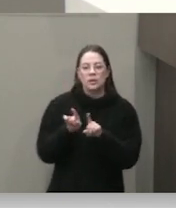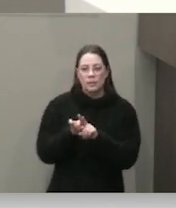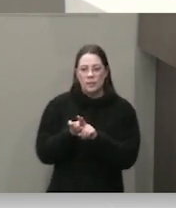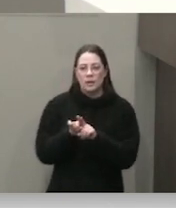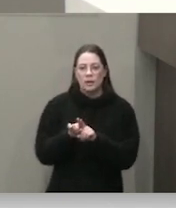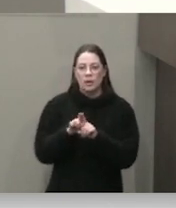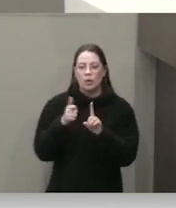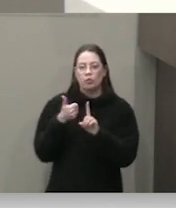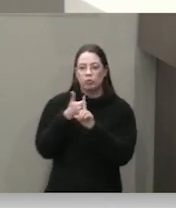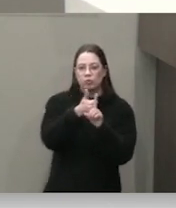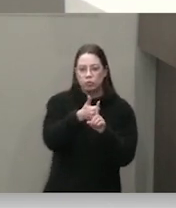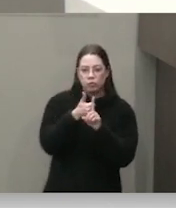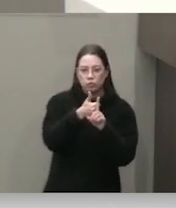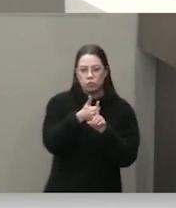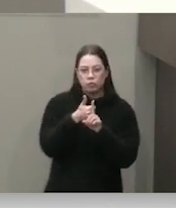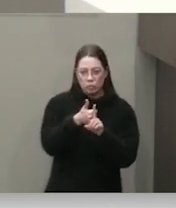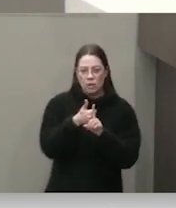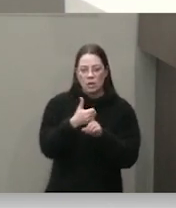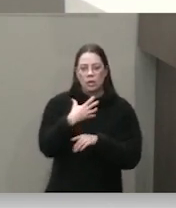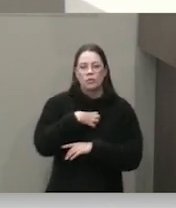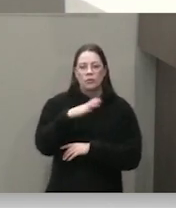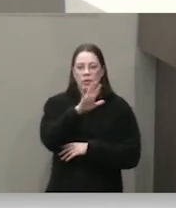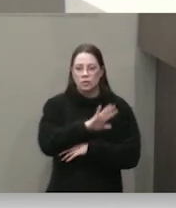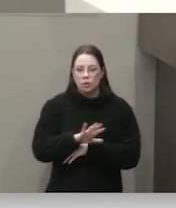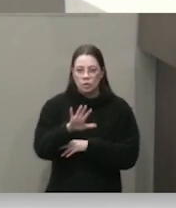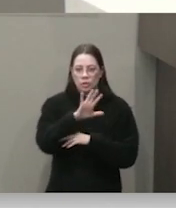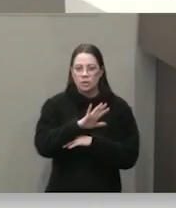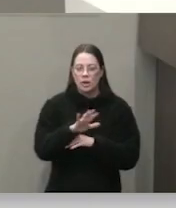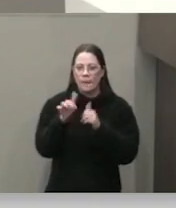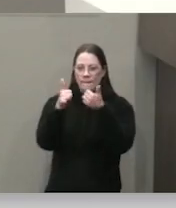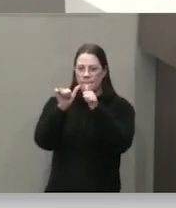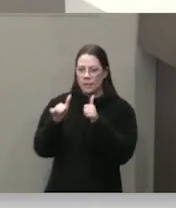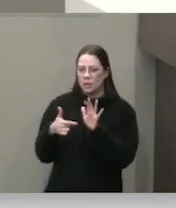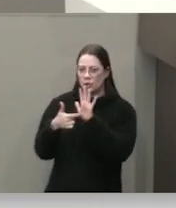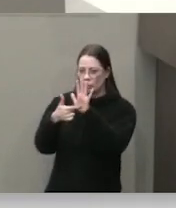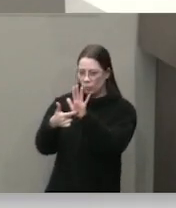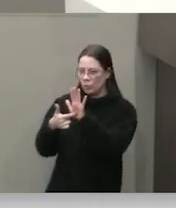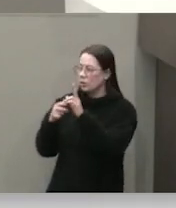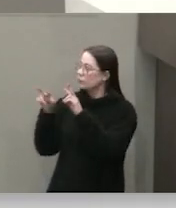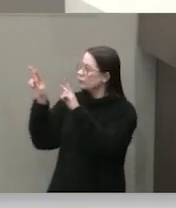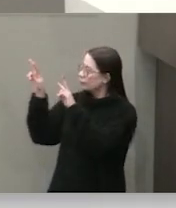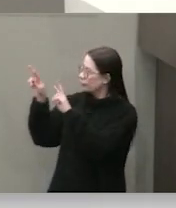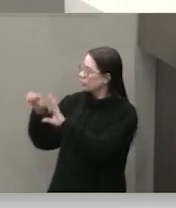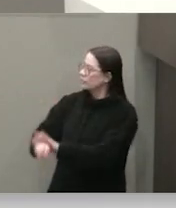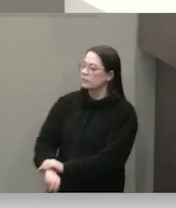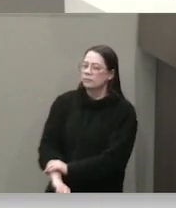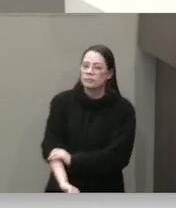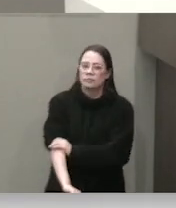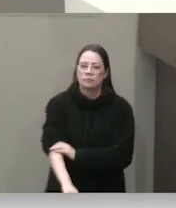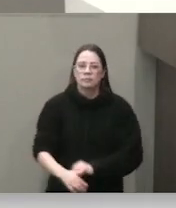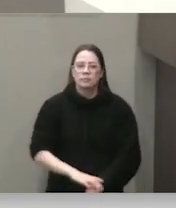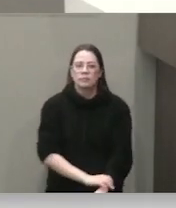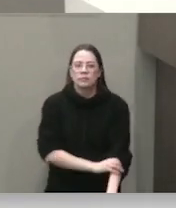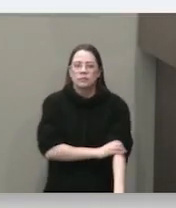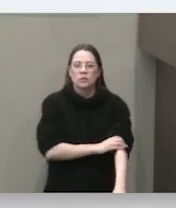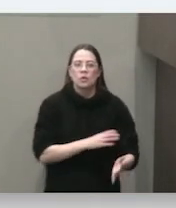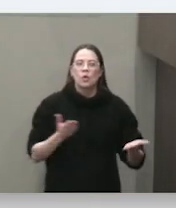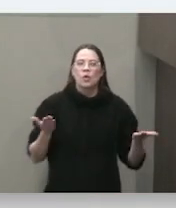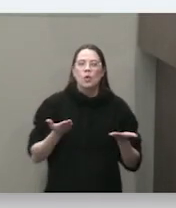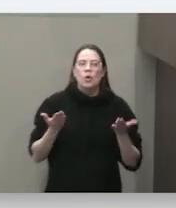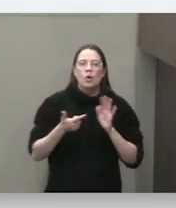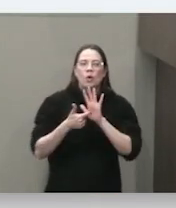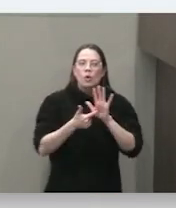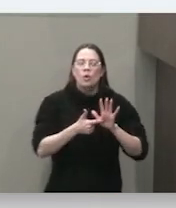que cuidam de crianças com deficiência de forma geral. Abri a imagem, Miqueias, por favor, da reportagem do GZH, que saiu hoje, que